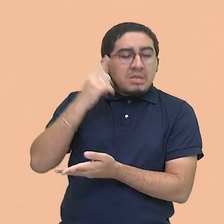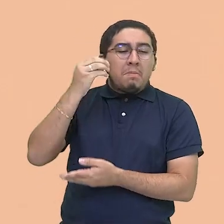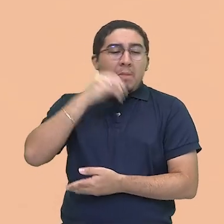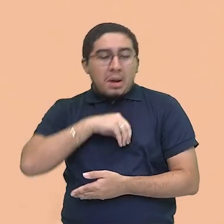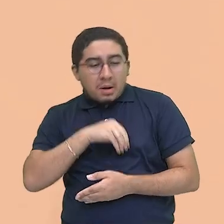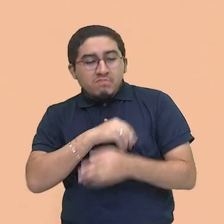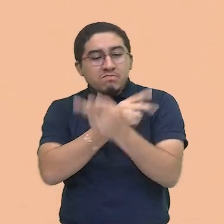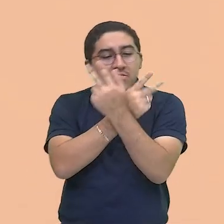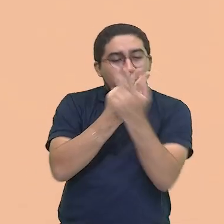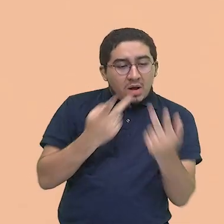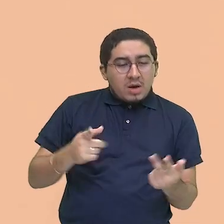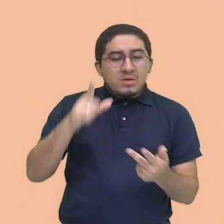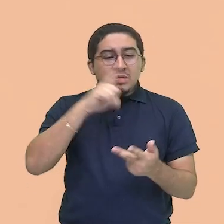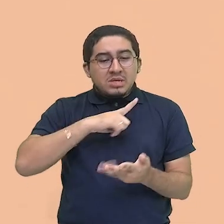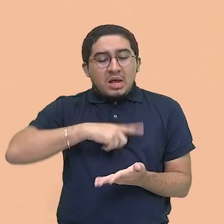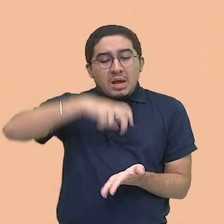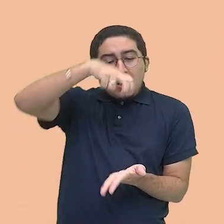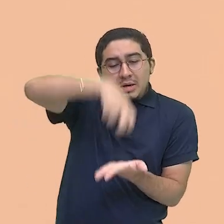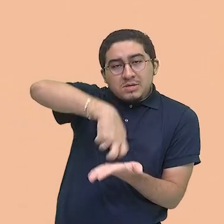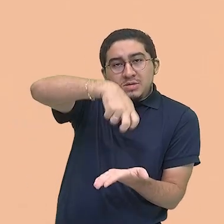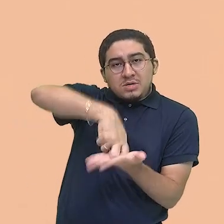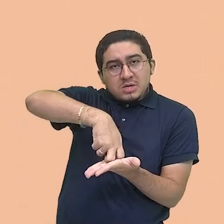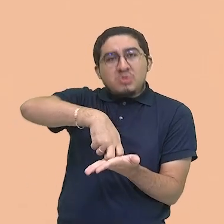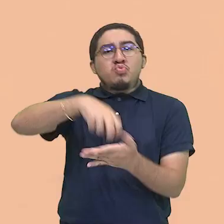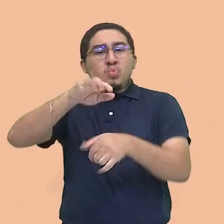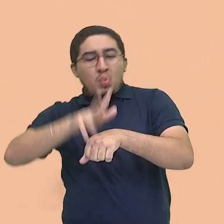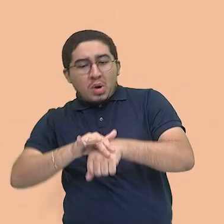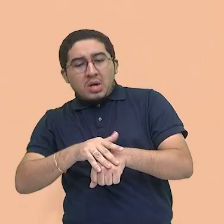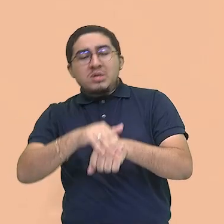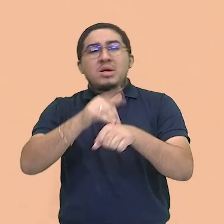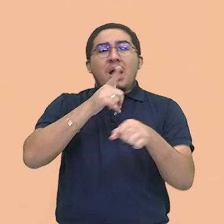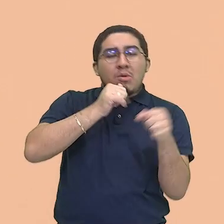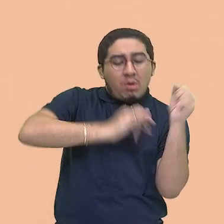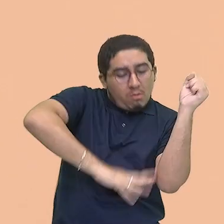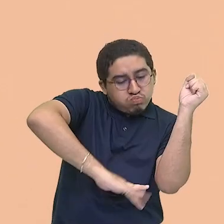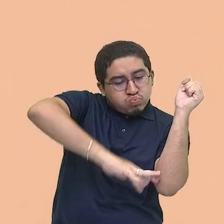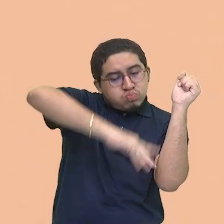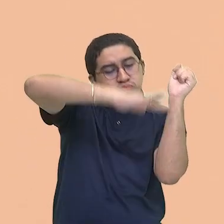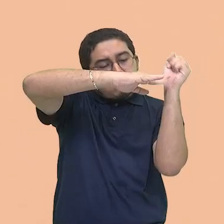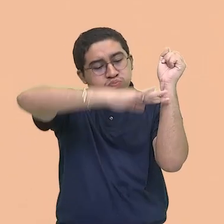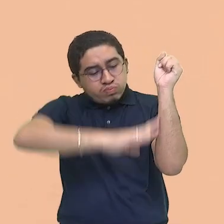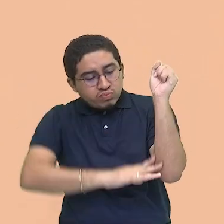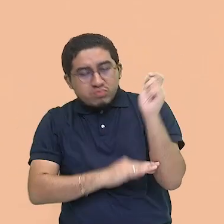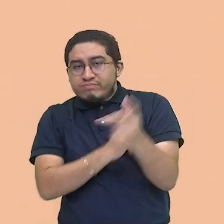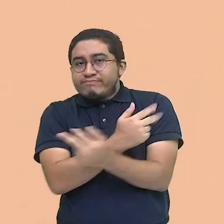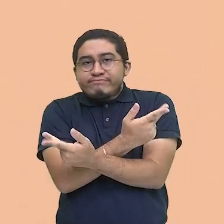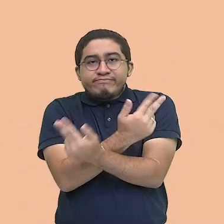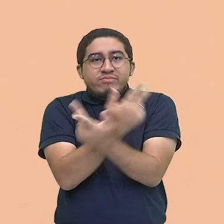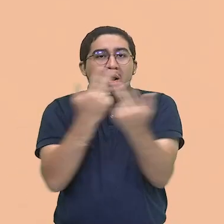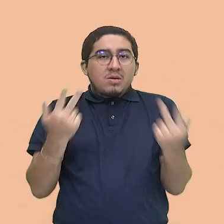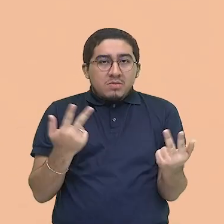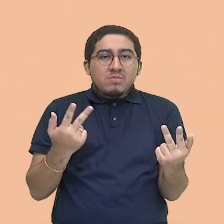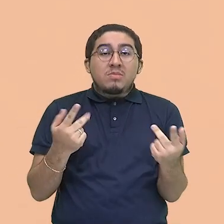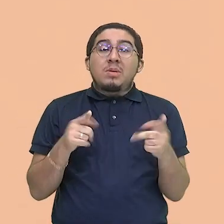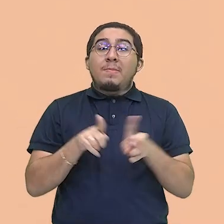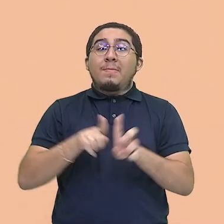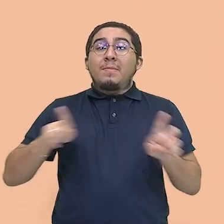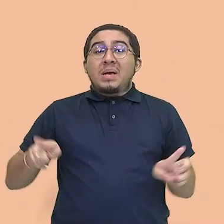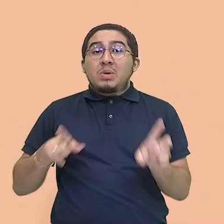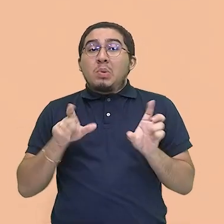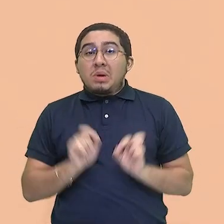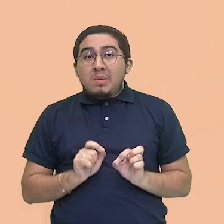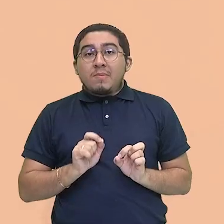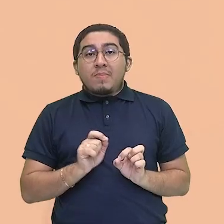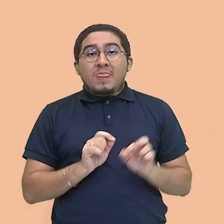né, da igreja, então Deus está castigando, se era uma enchente, se era uma seca. Então tudo era explicado a